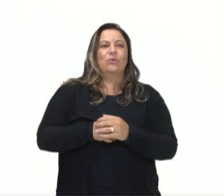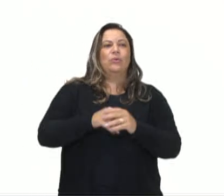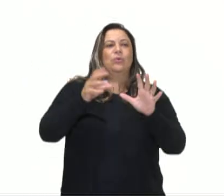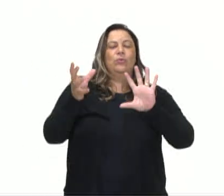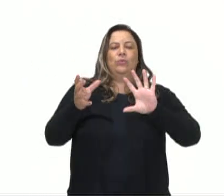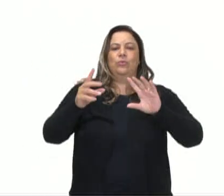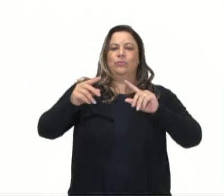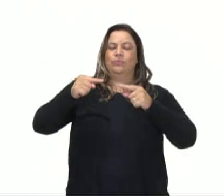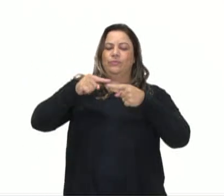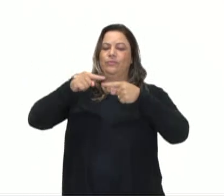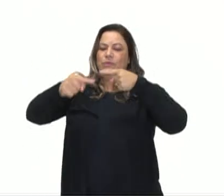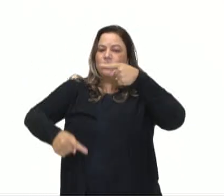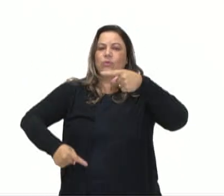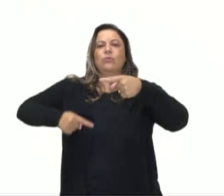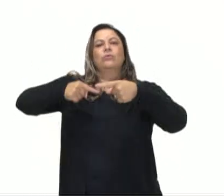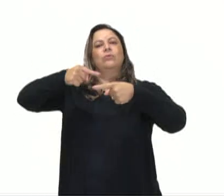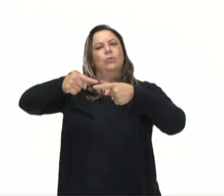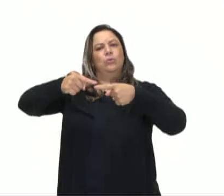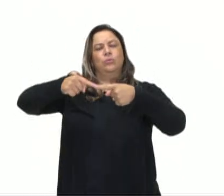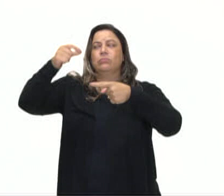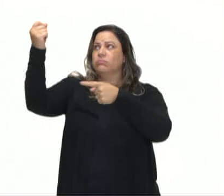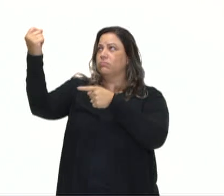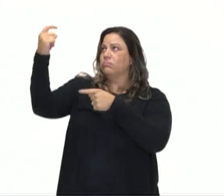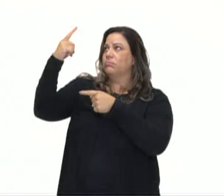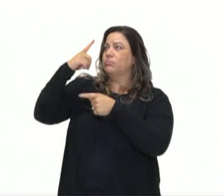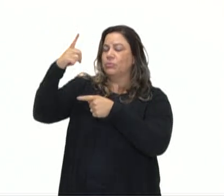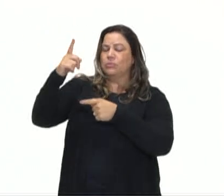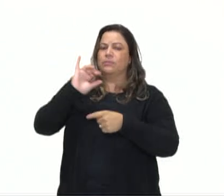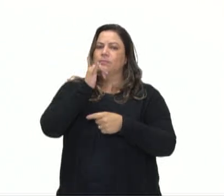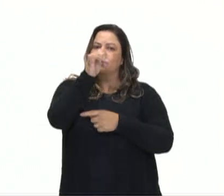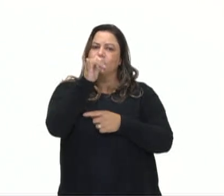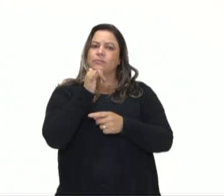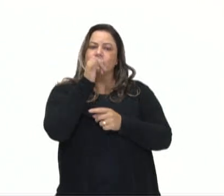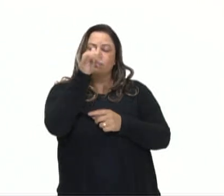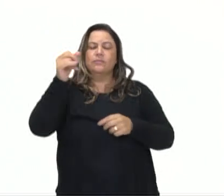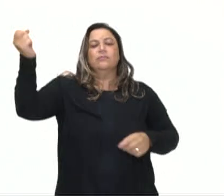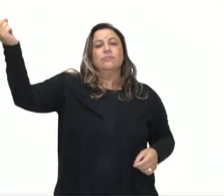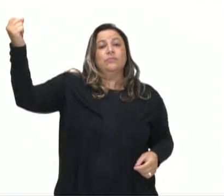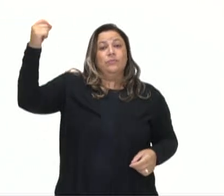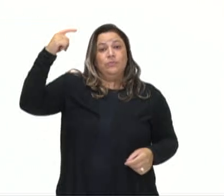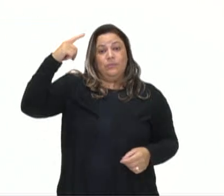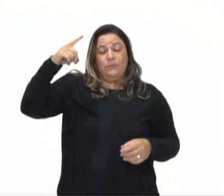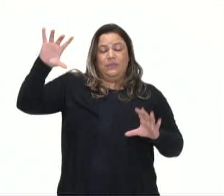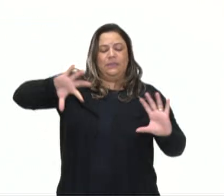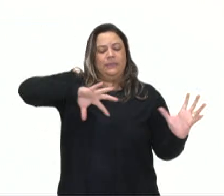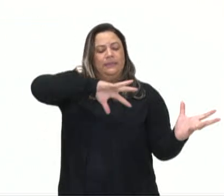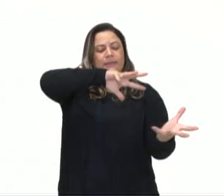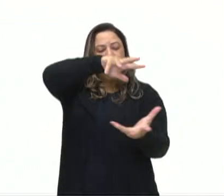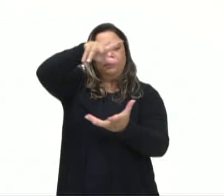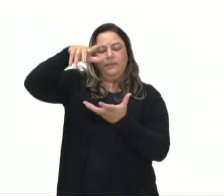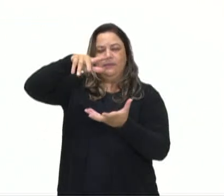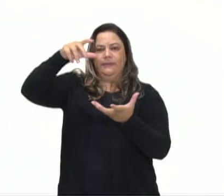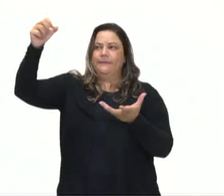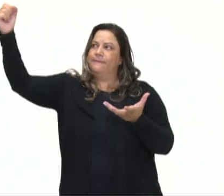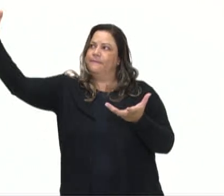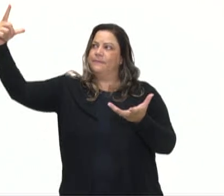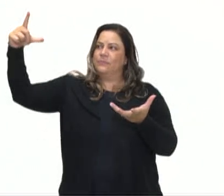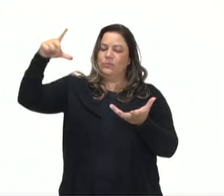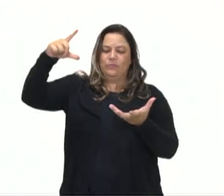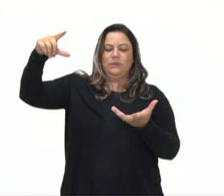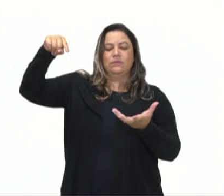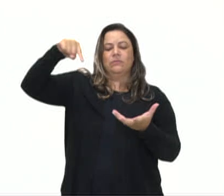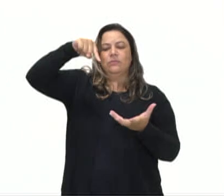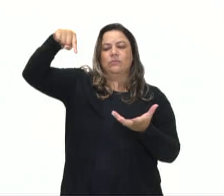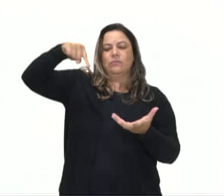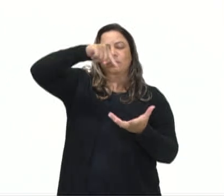solares. Quer dizer que a energia solar não chega à Terra de maneira uniforme. E o ciclo solar sendo